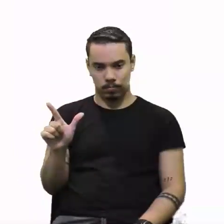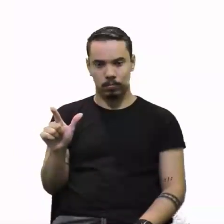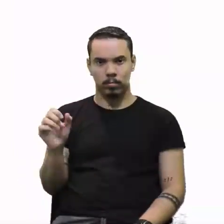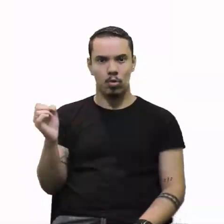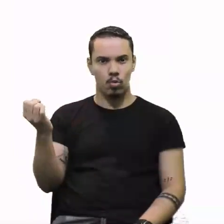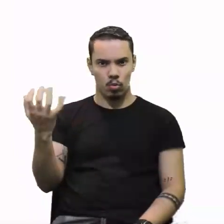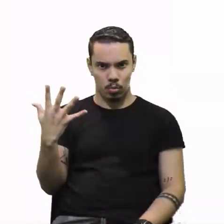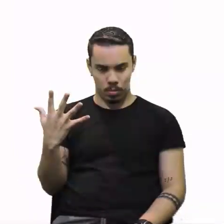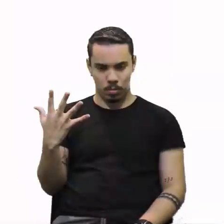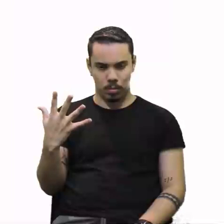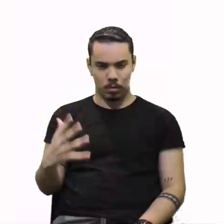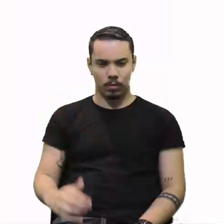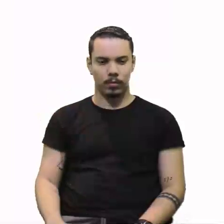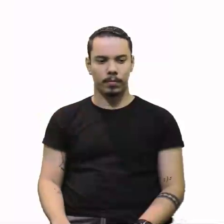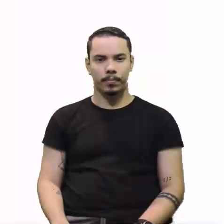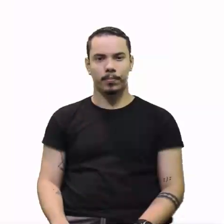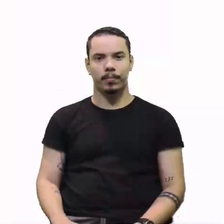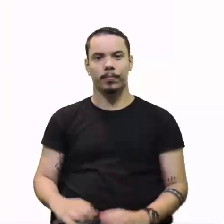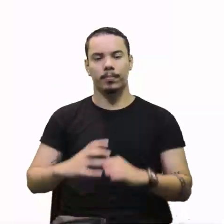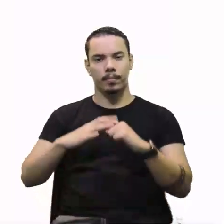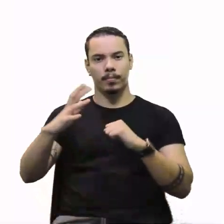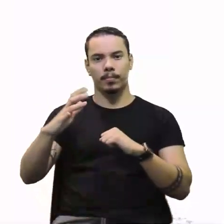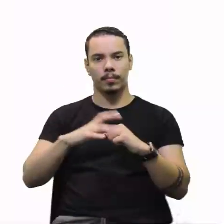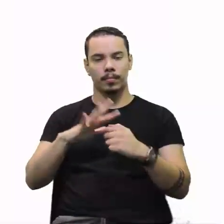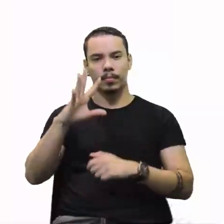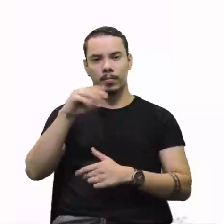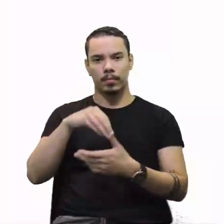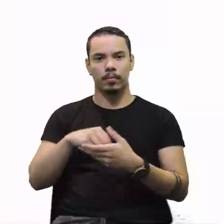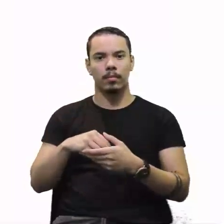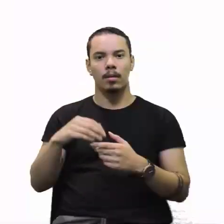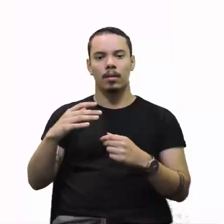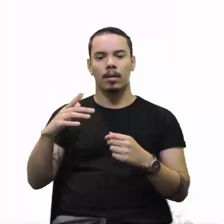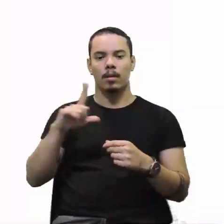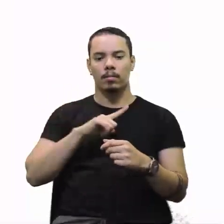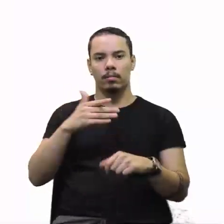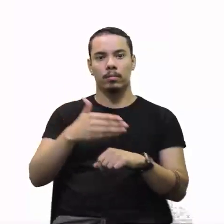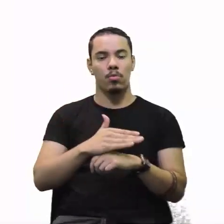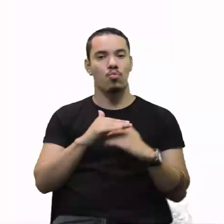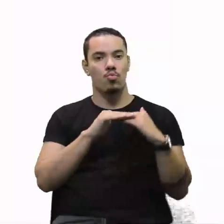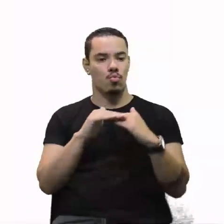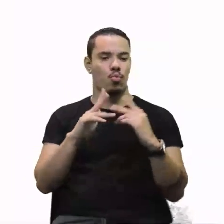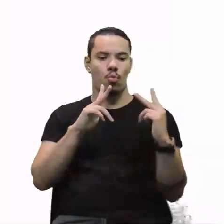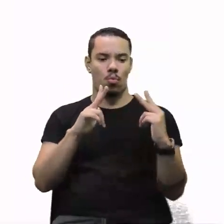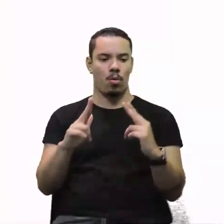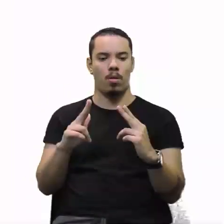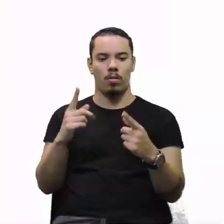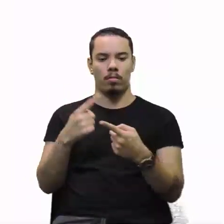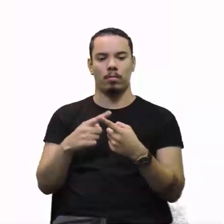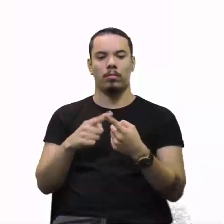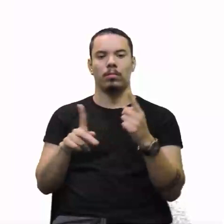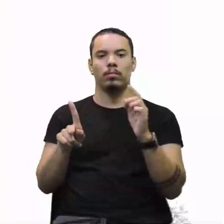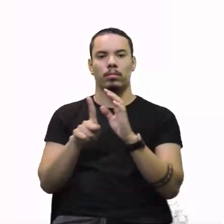ondas luminosas. Ondas eletromagnéticas de frequências iguais às das ondas